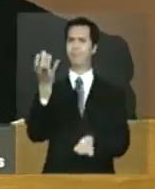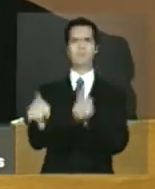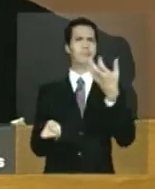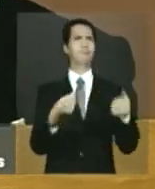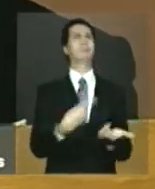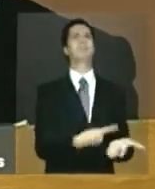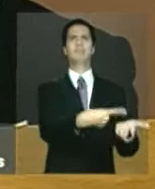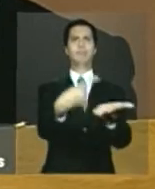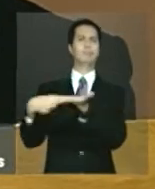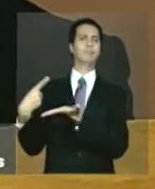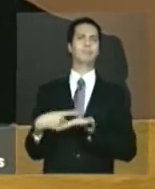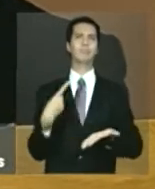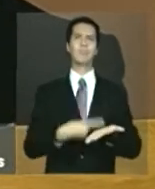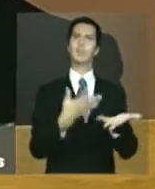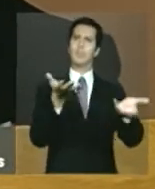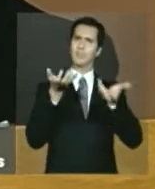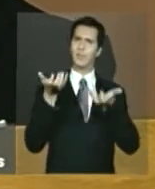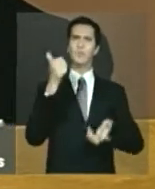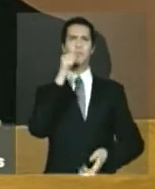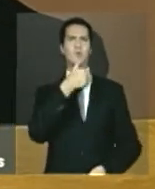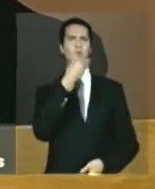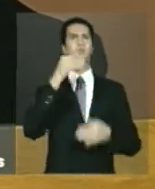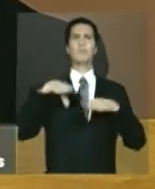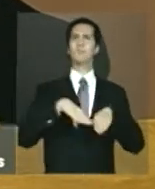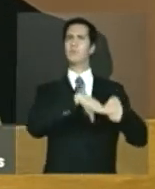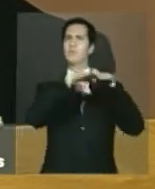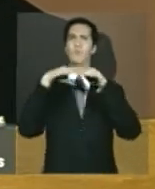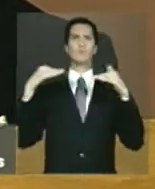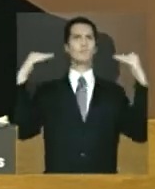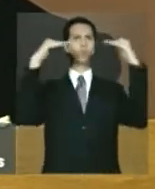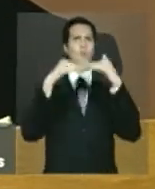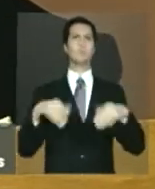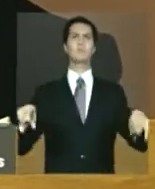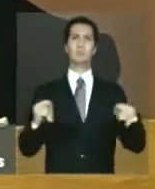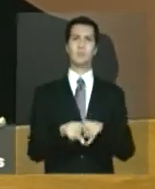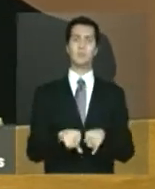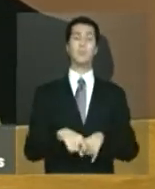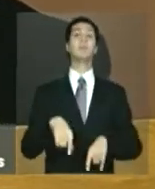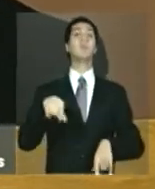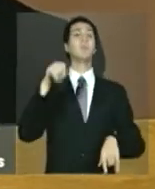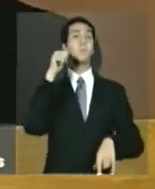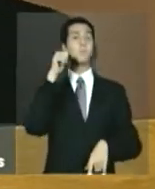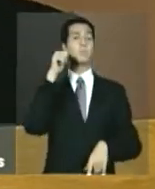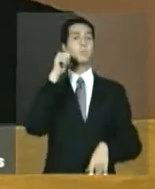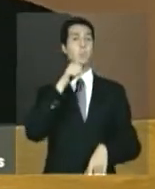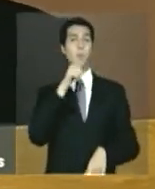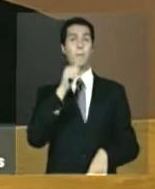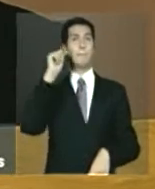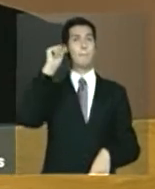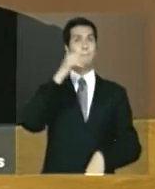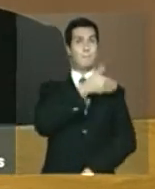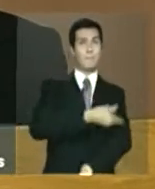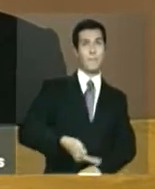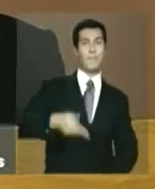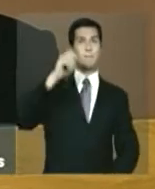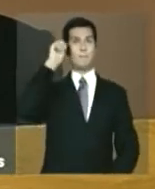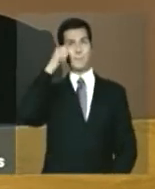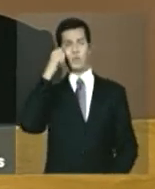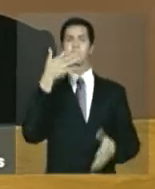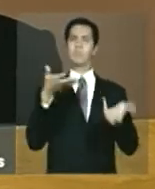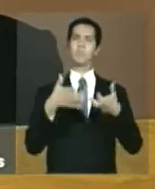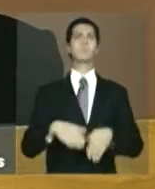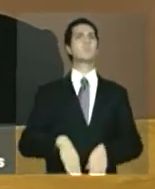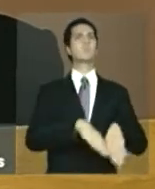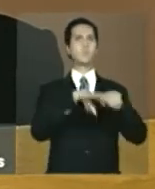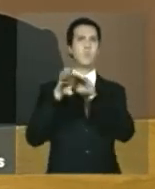promoção da igualdade E de gênero e de raça e as